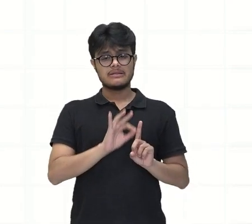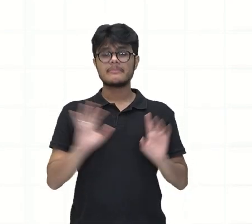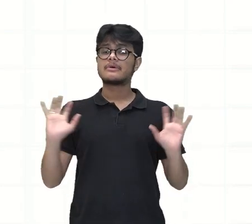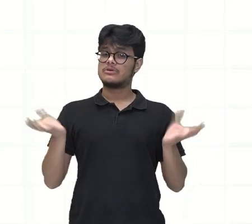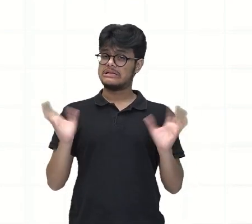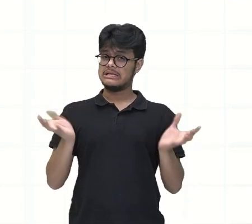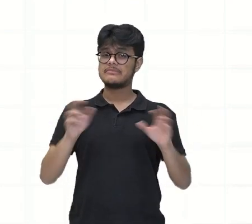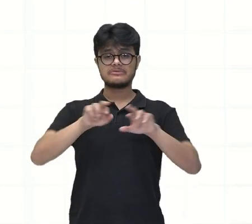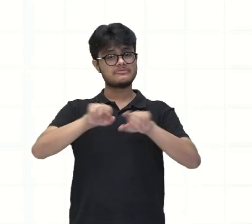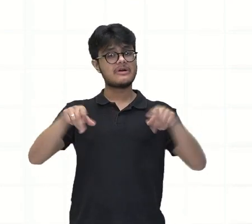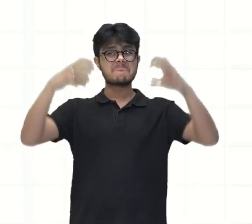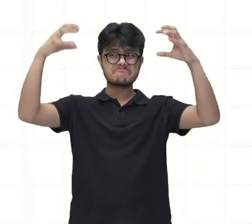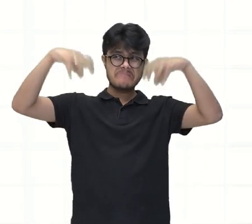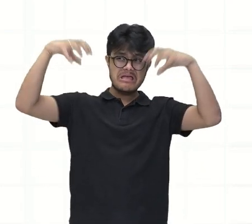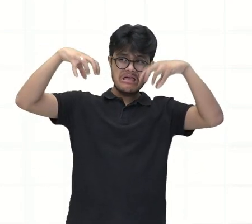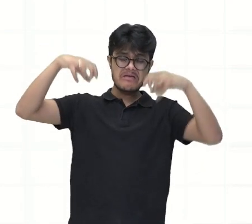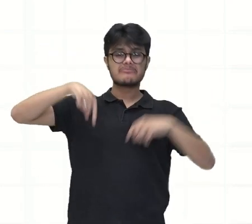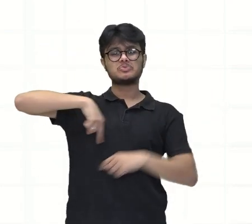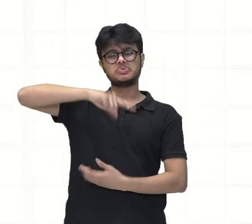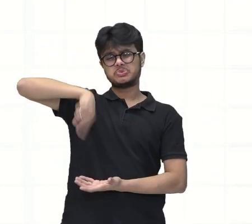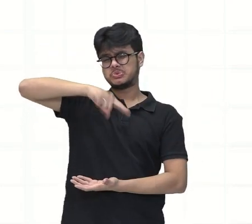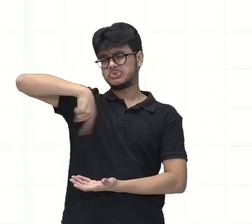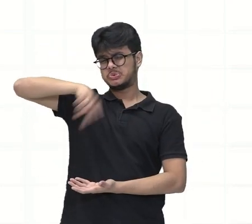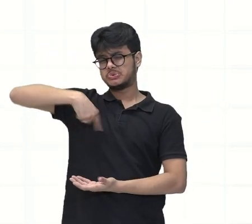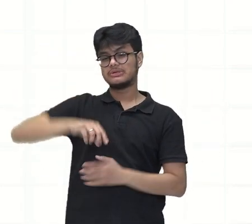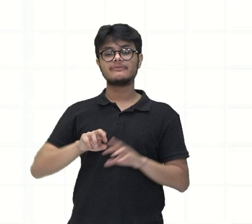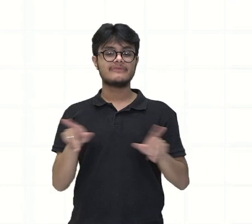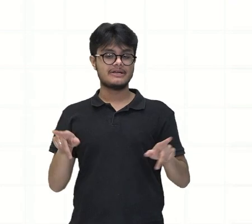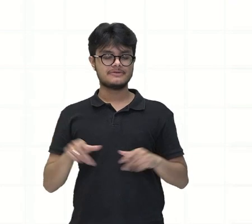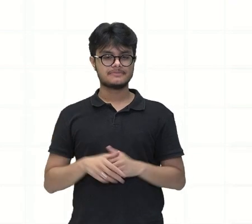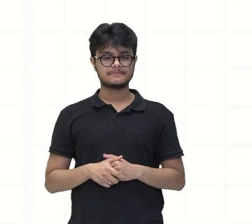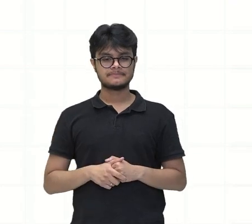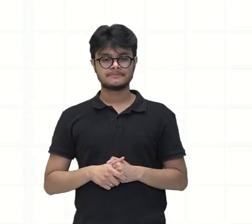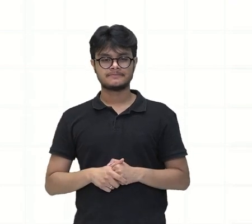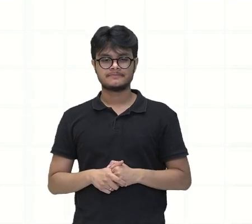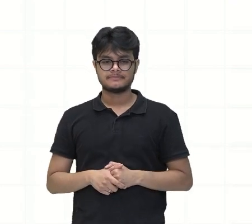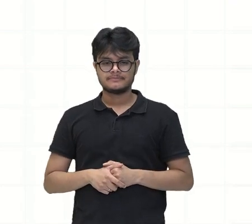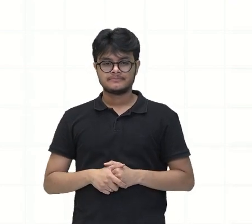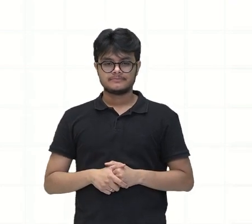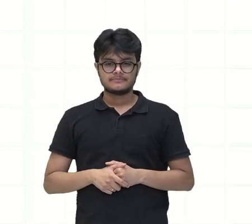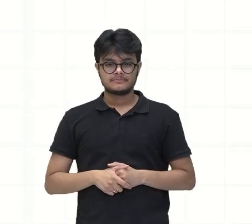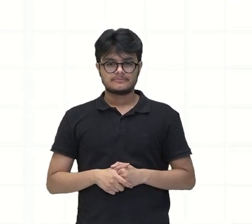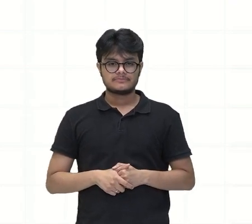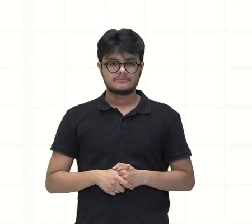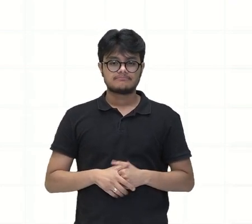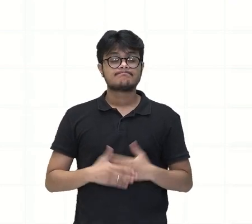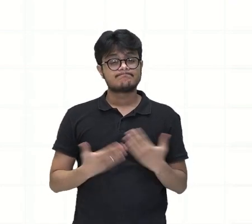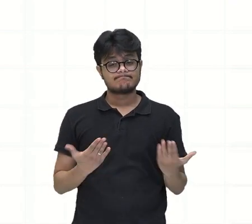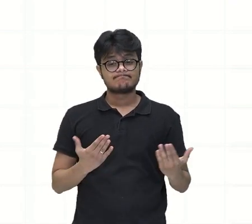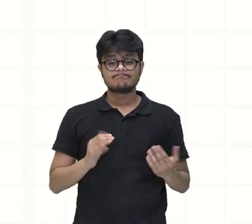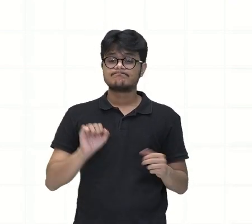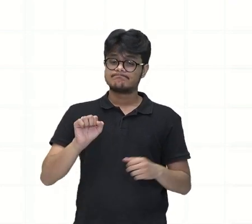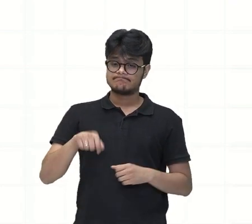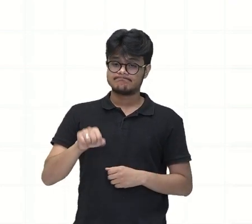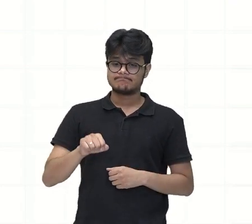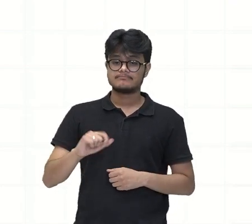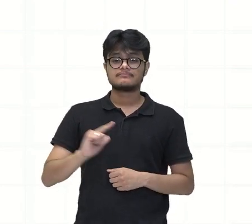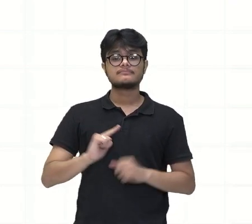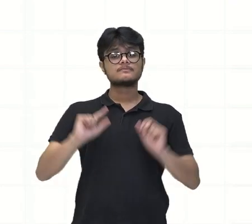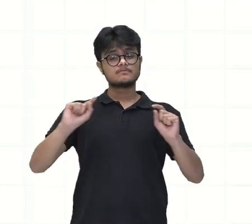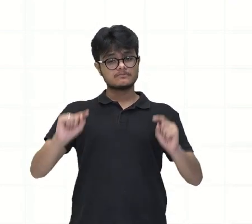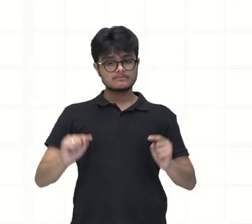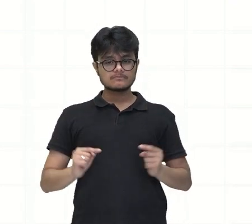climas, né? Essas alterações climáticas também, tá? Então, são processos que